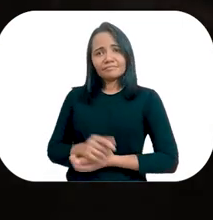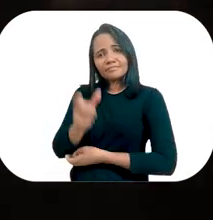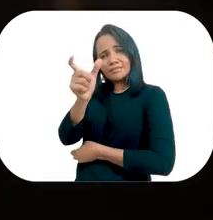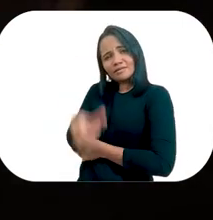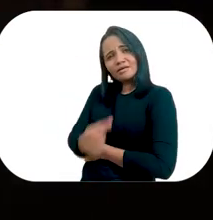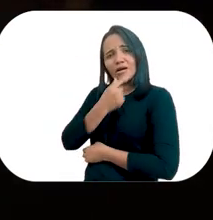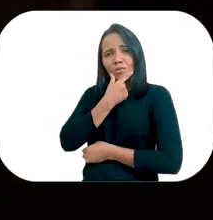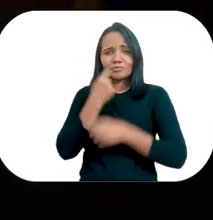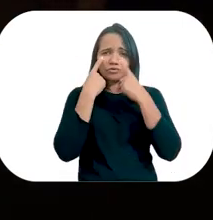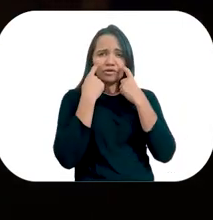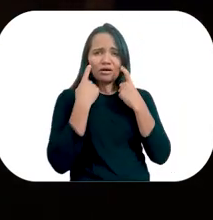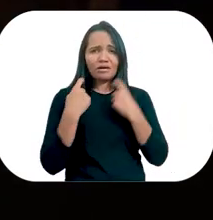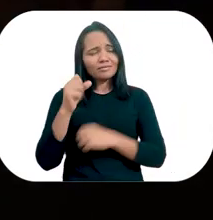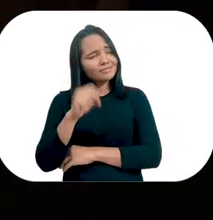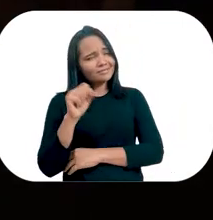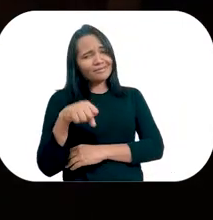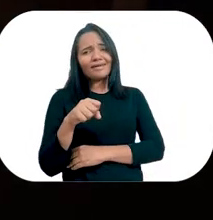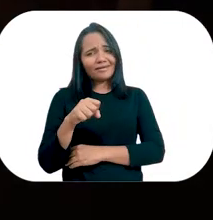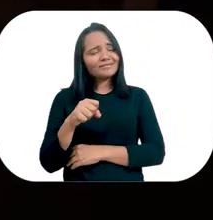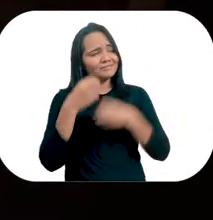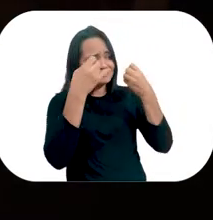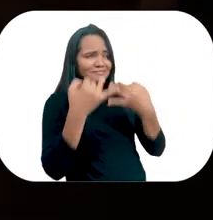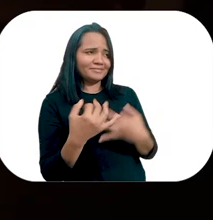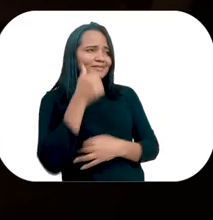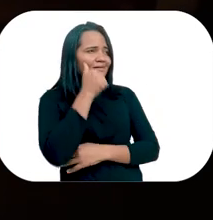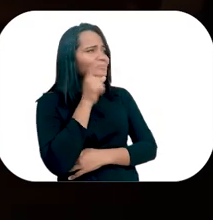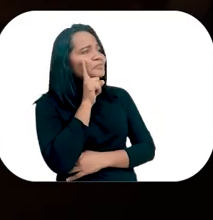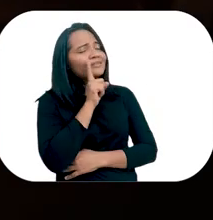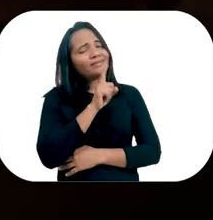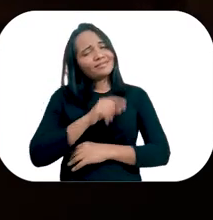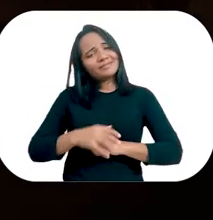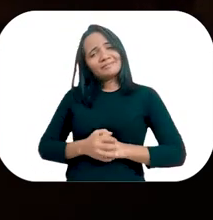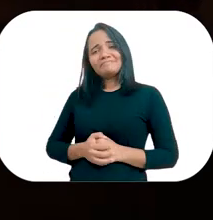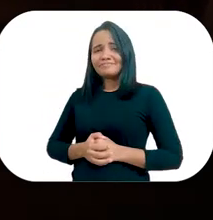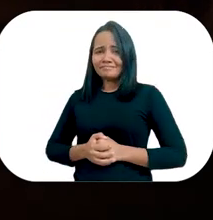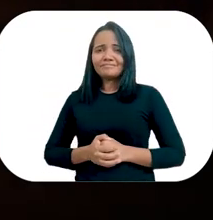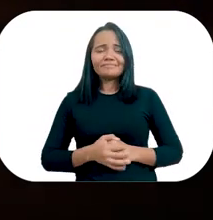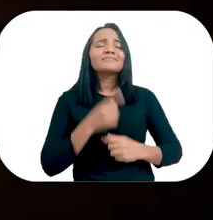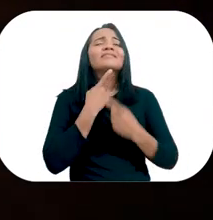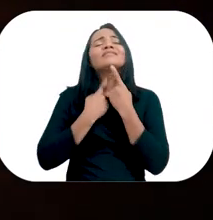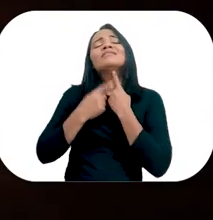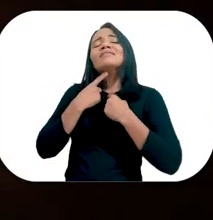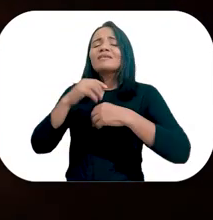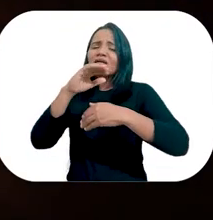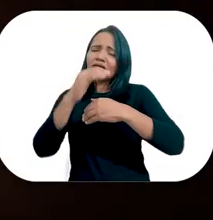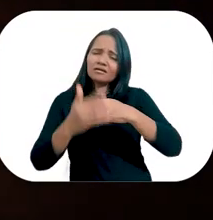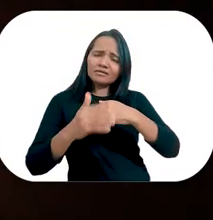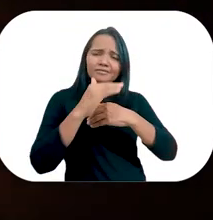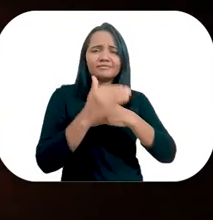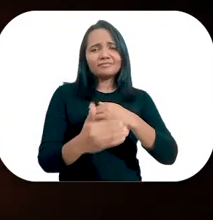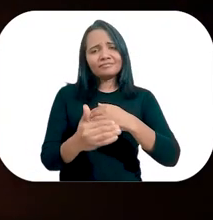Também chora, menina morena. Também deseja colo,